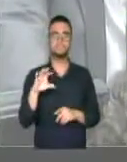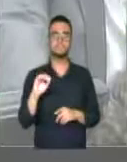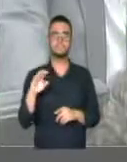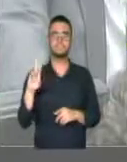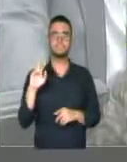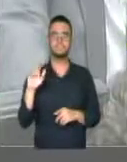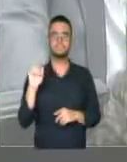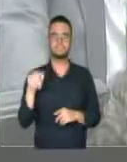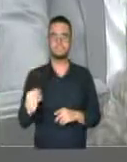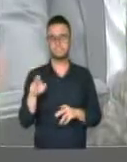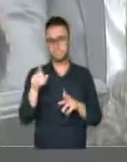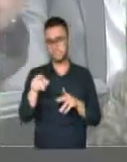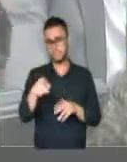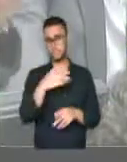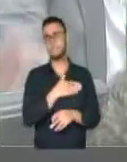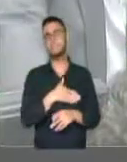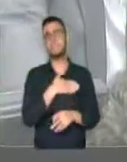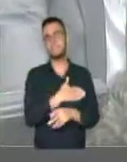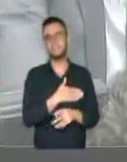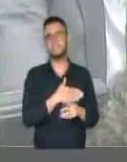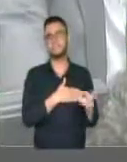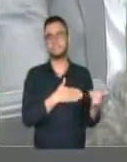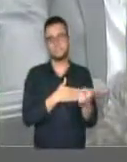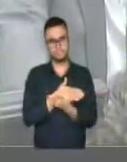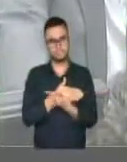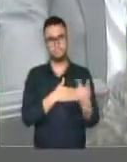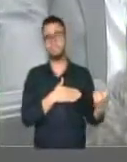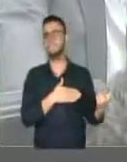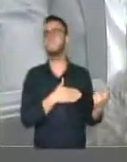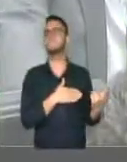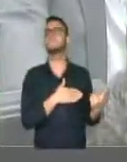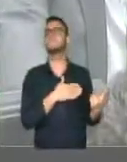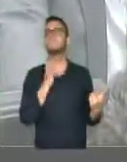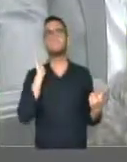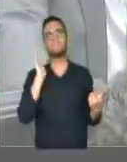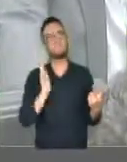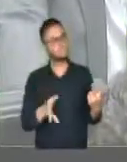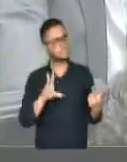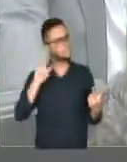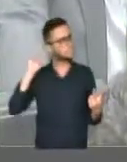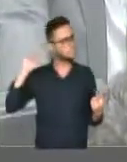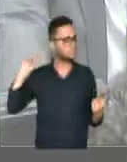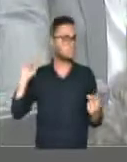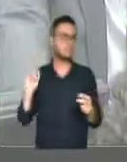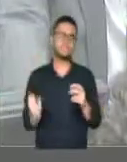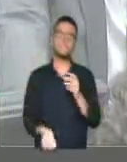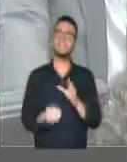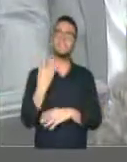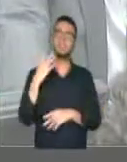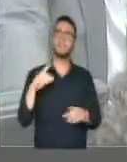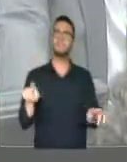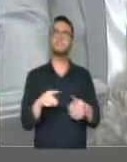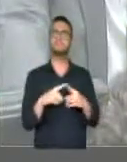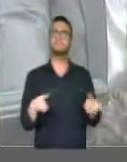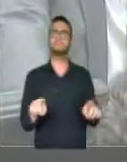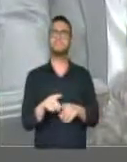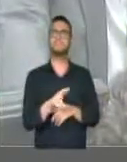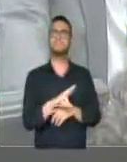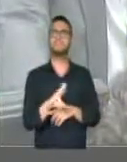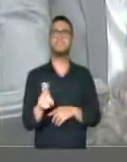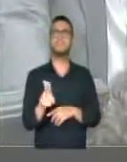presidente tanto admira, o Chico e o Pablo fizeram há muito tempo uma música chamada Canção por la